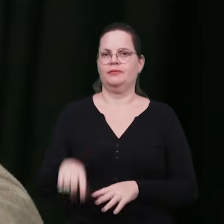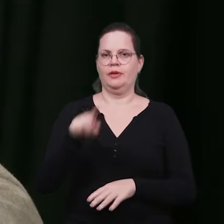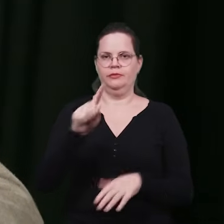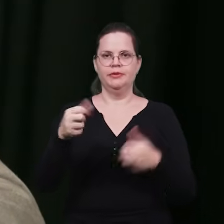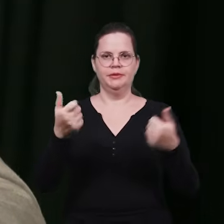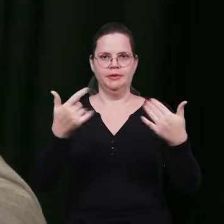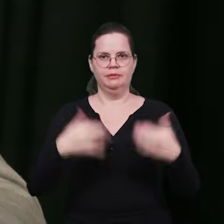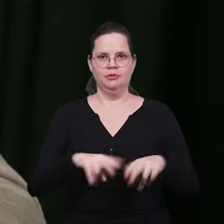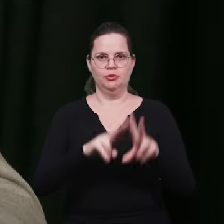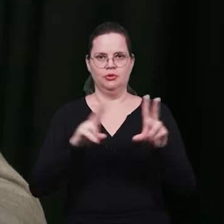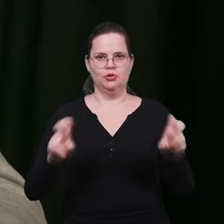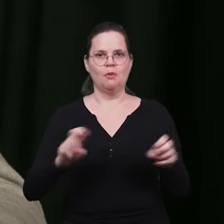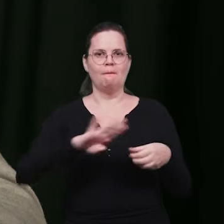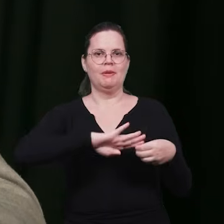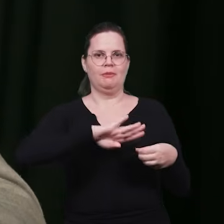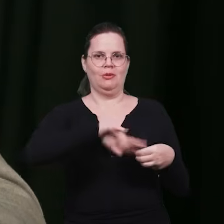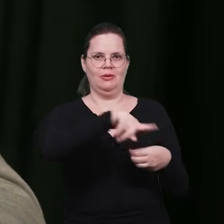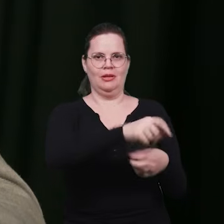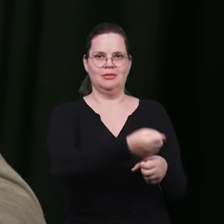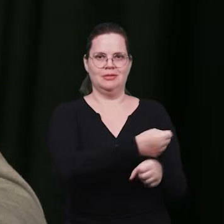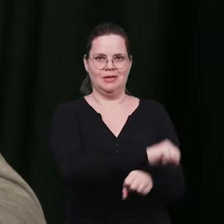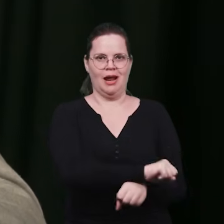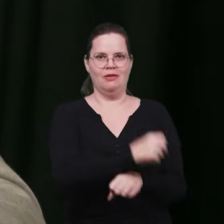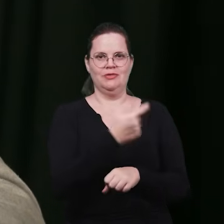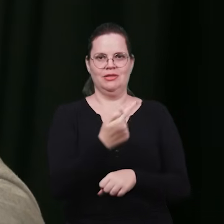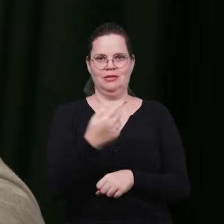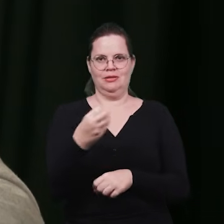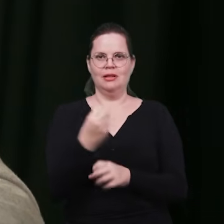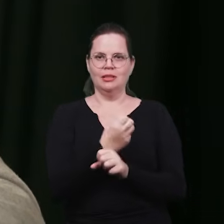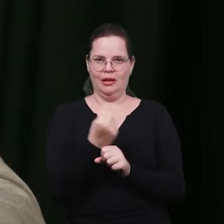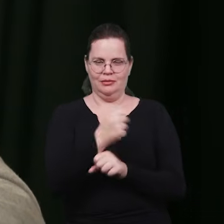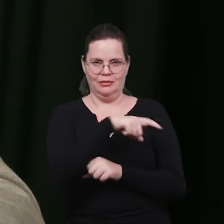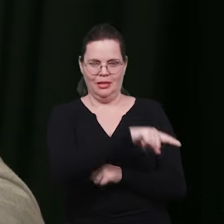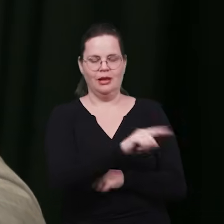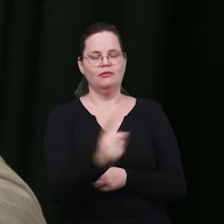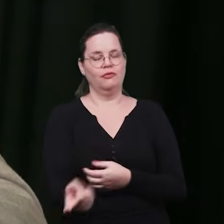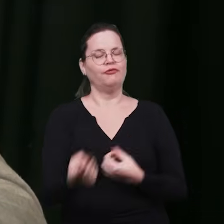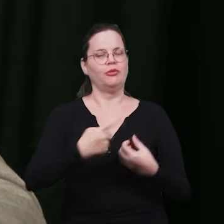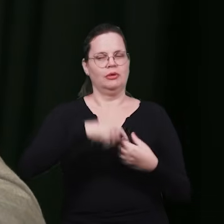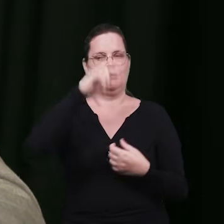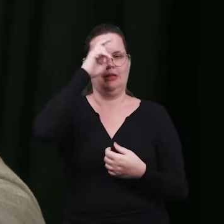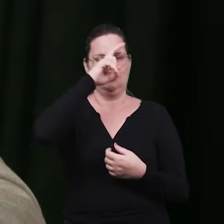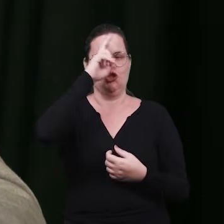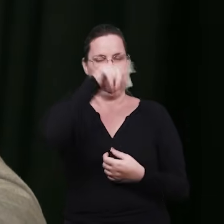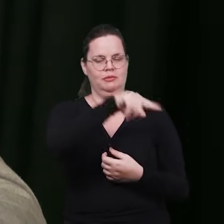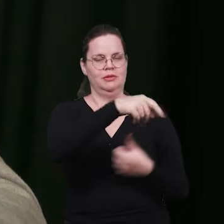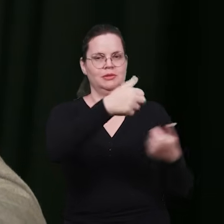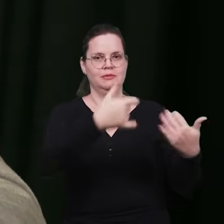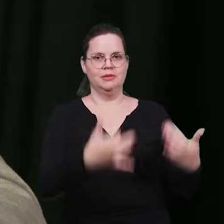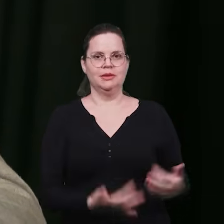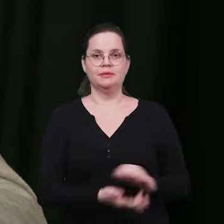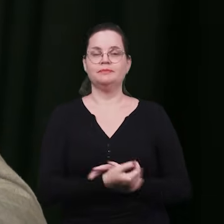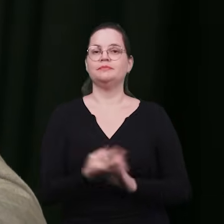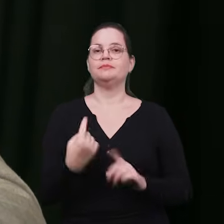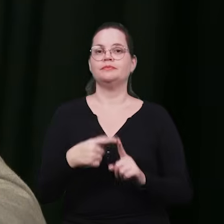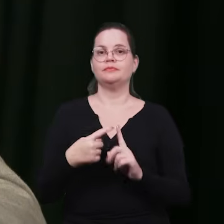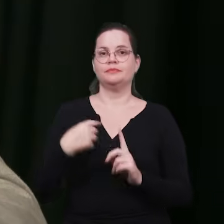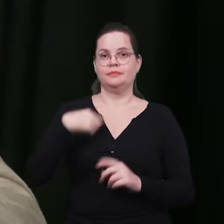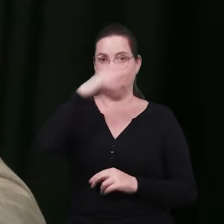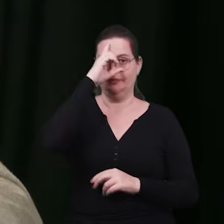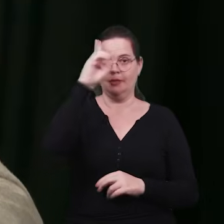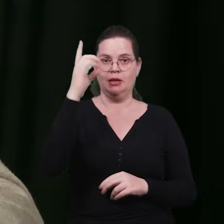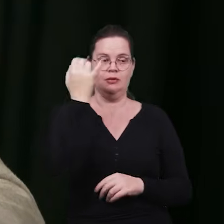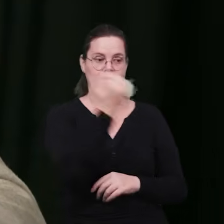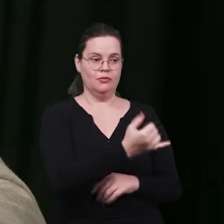babilônico, nós vamos voltar mais um pouco dentro daquilo que nós mencionamos. O Senhor chamou Nabucodonosor de meu